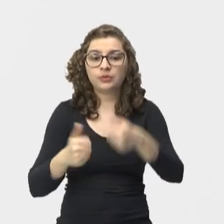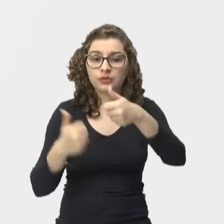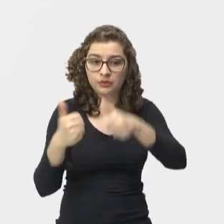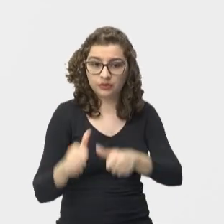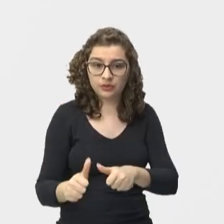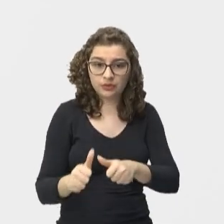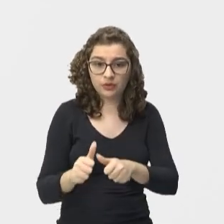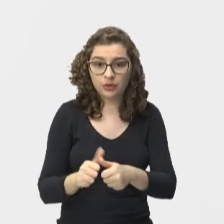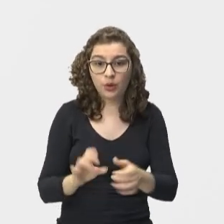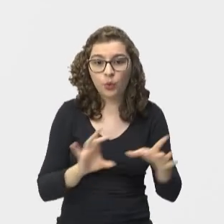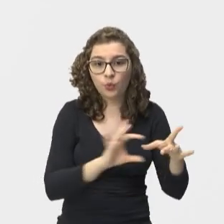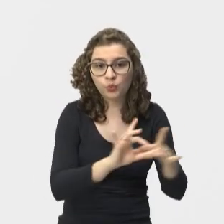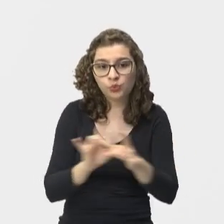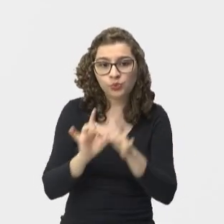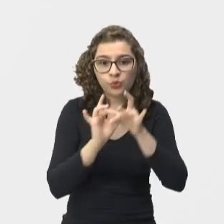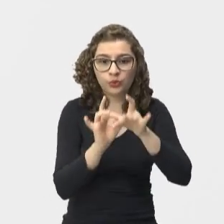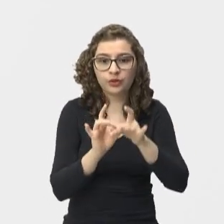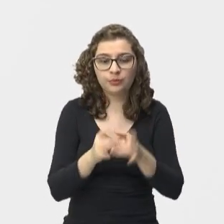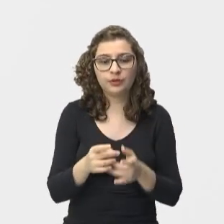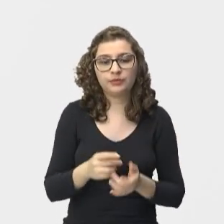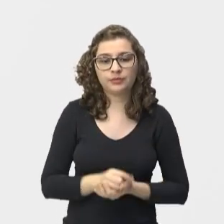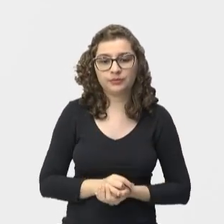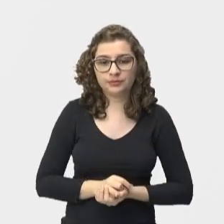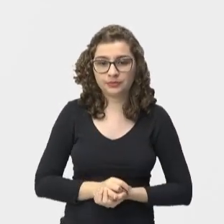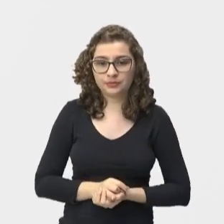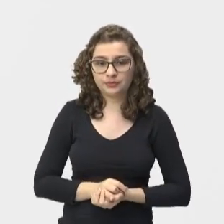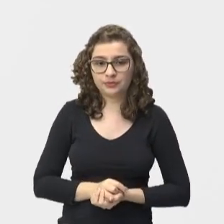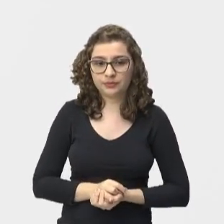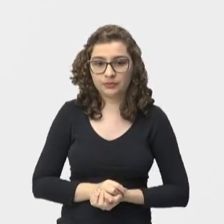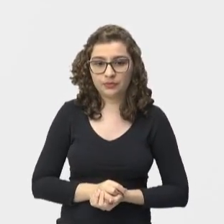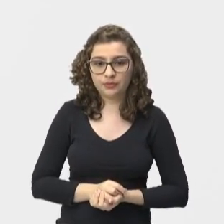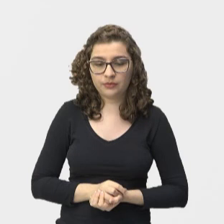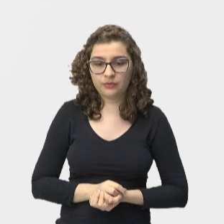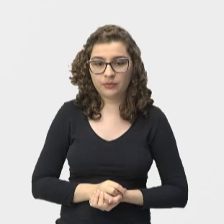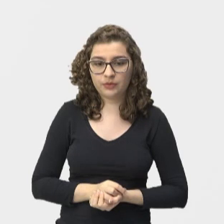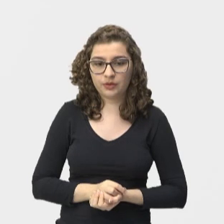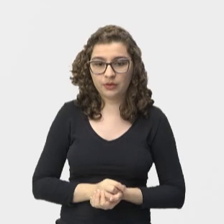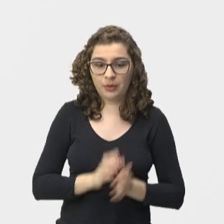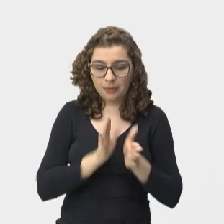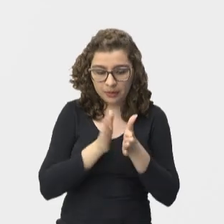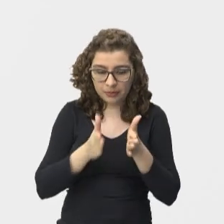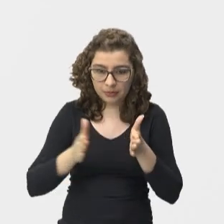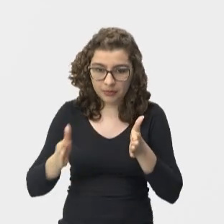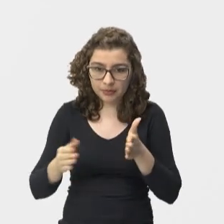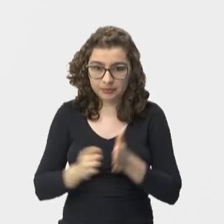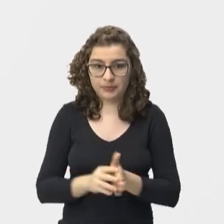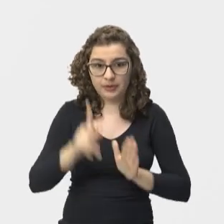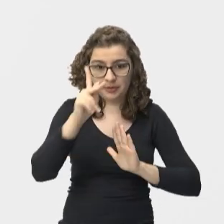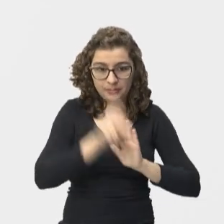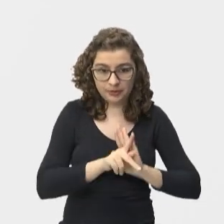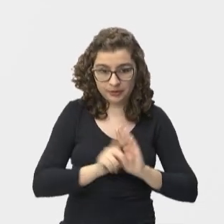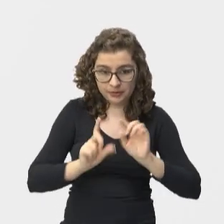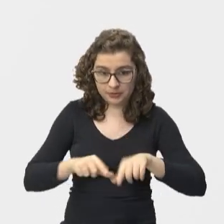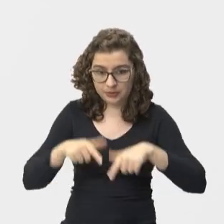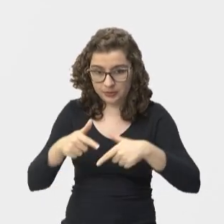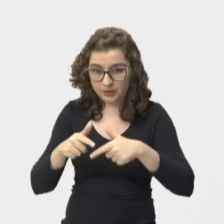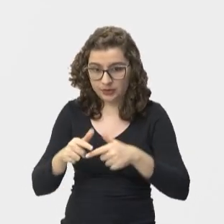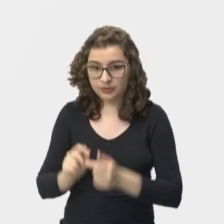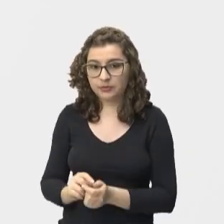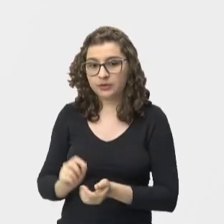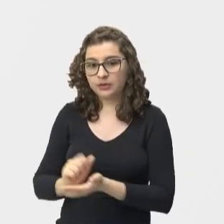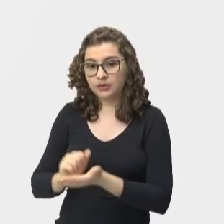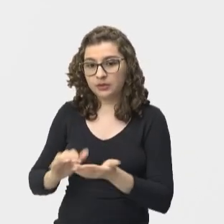avaliação, encadeados de forma integrada e lógica, da seguinte forma: planos, programas,